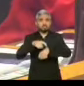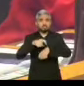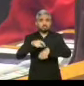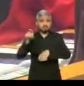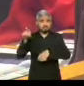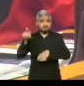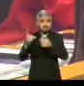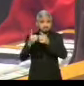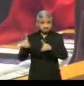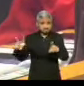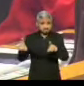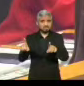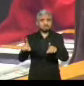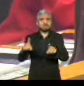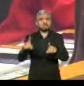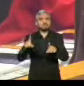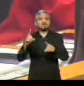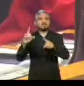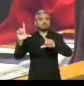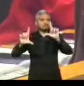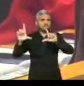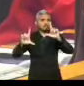que ele agrediu a sua ex-mulher.